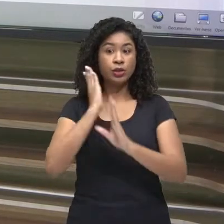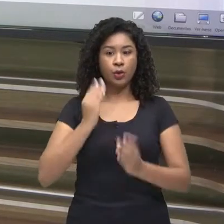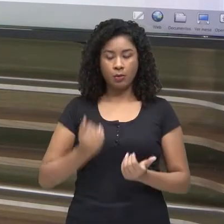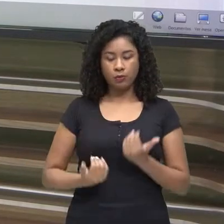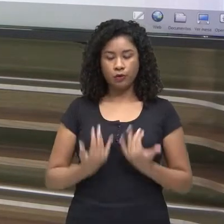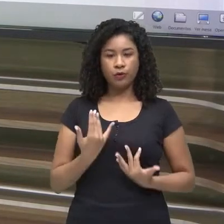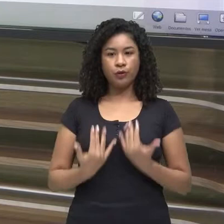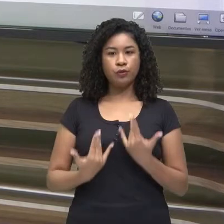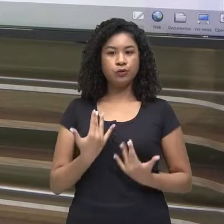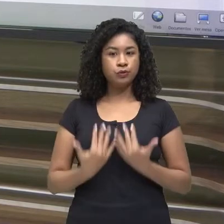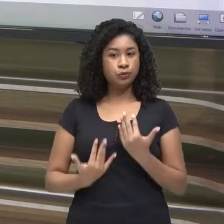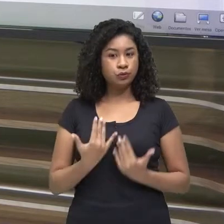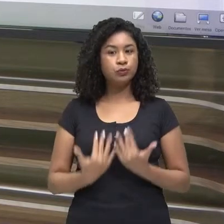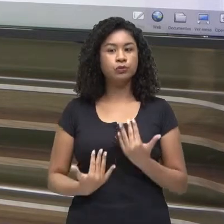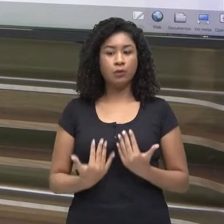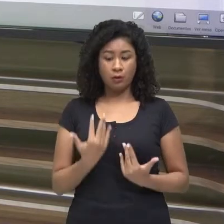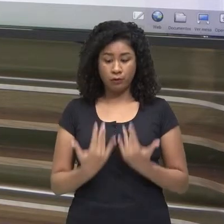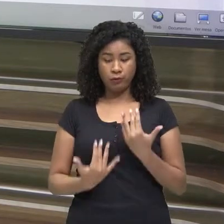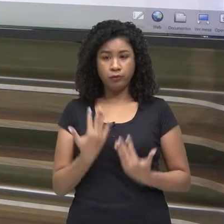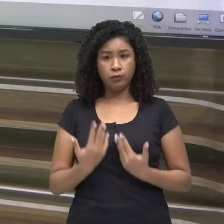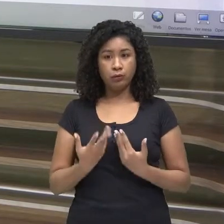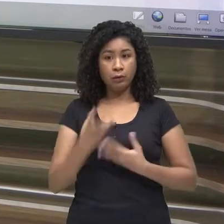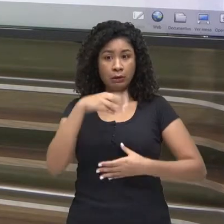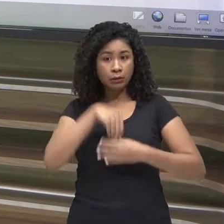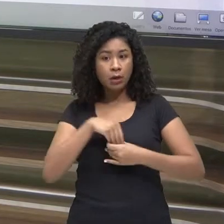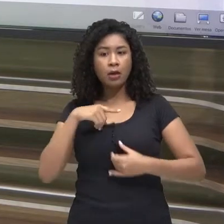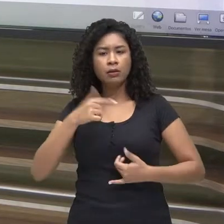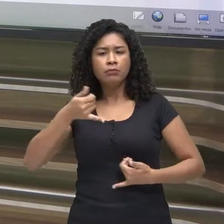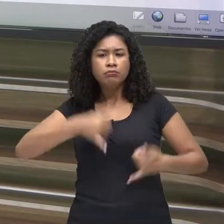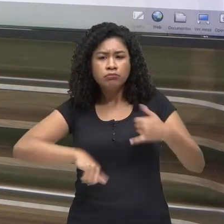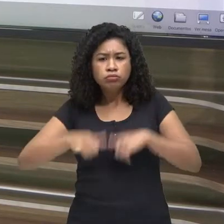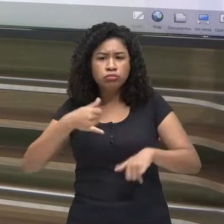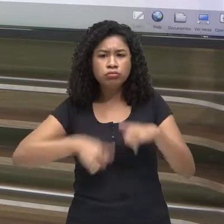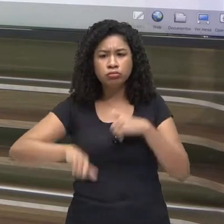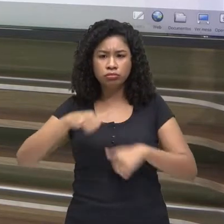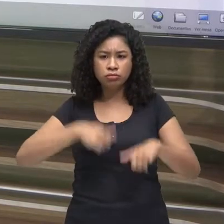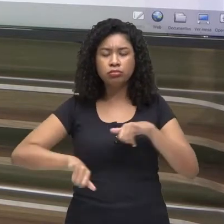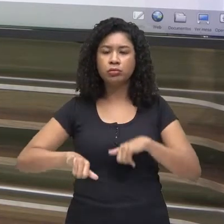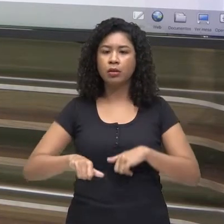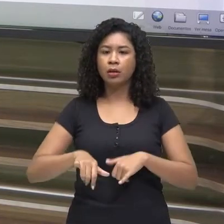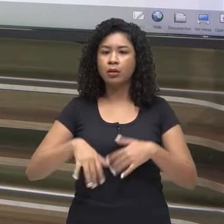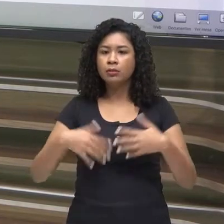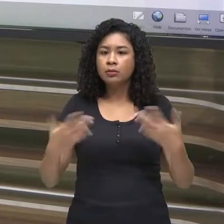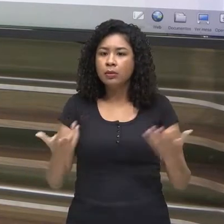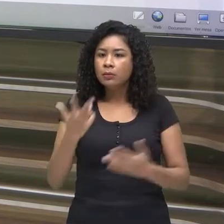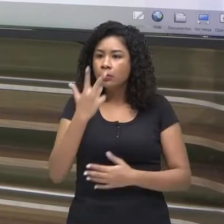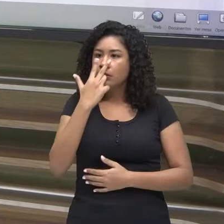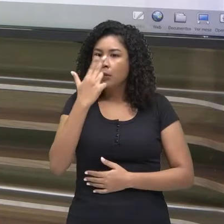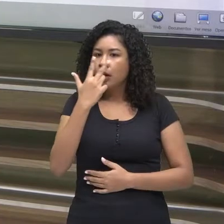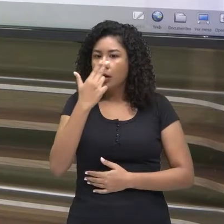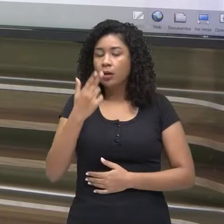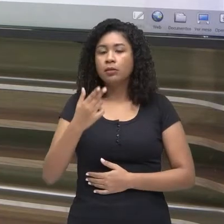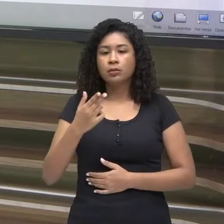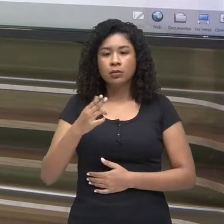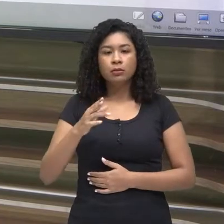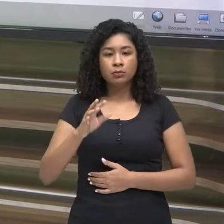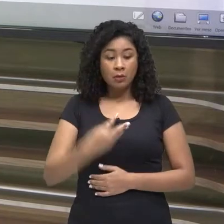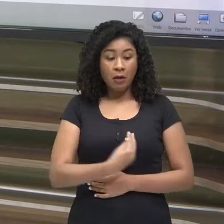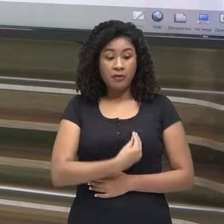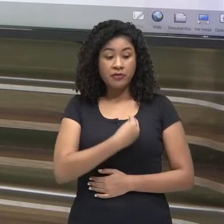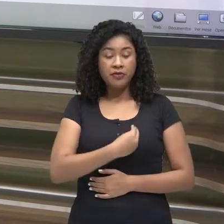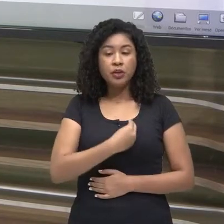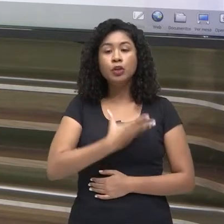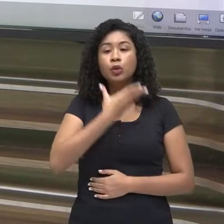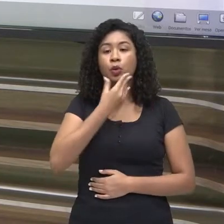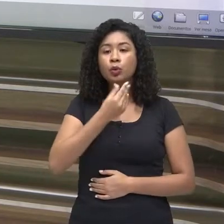química, certo? E o aparecimento do fogo foi um divisor de águas para a sobrevivência do homem, porque o